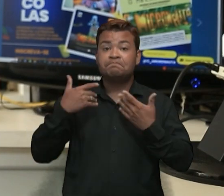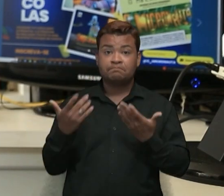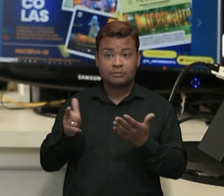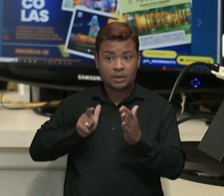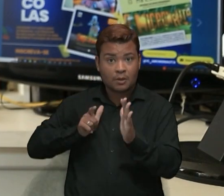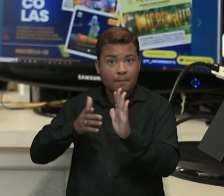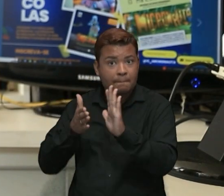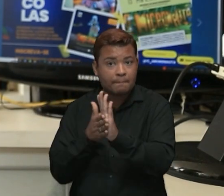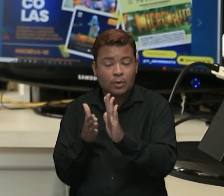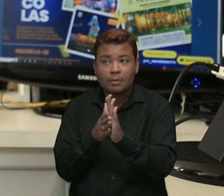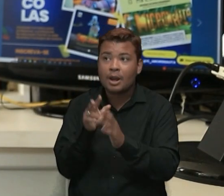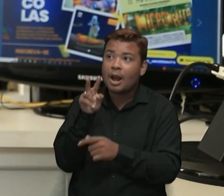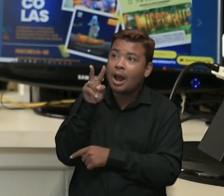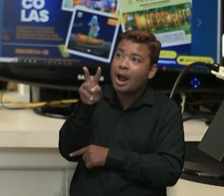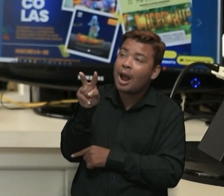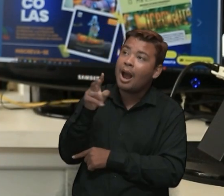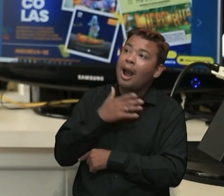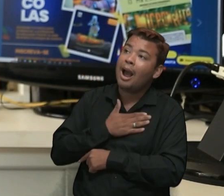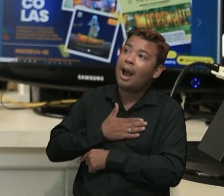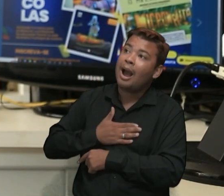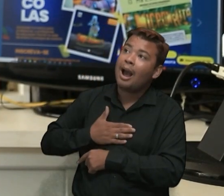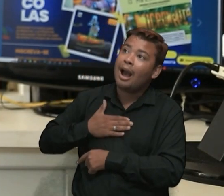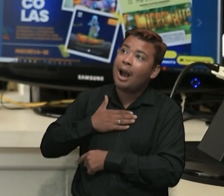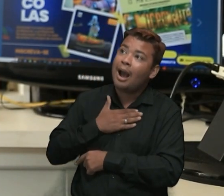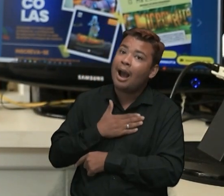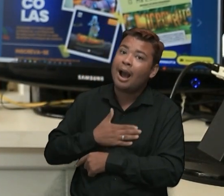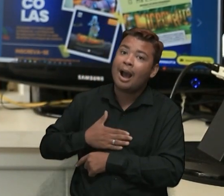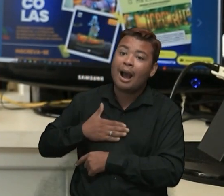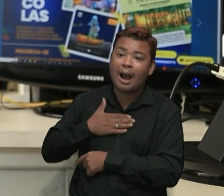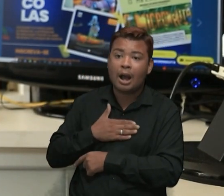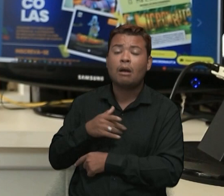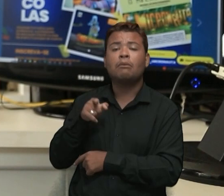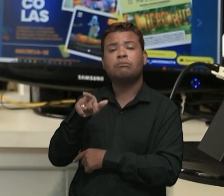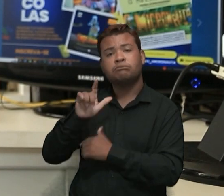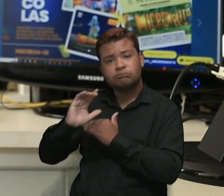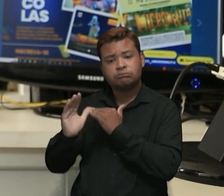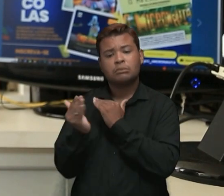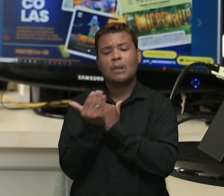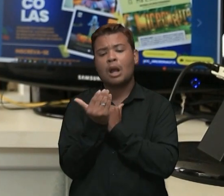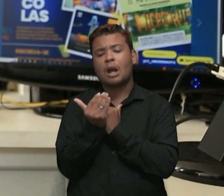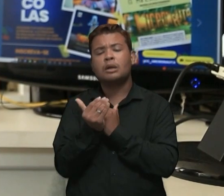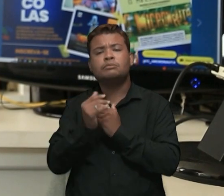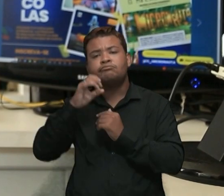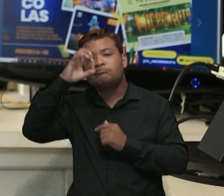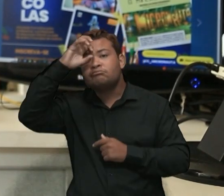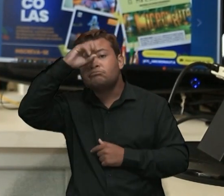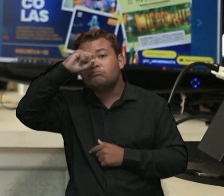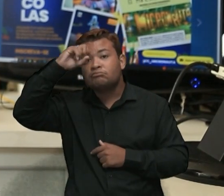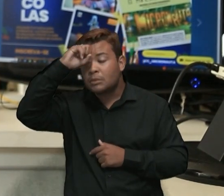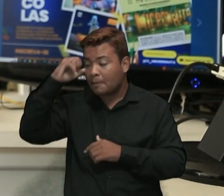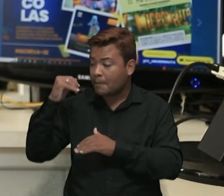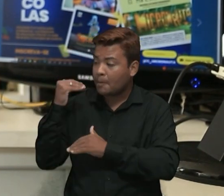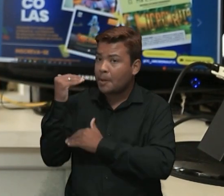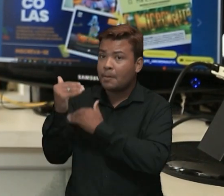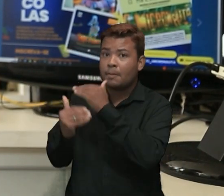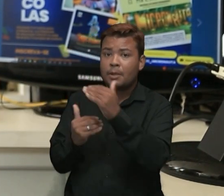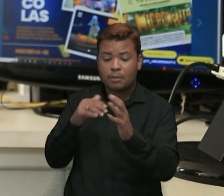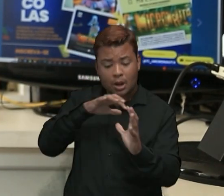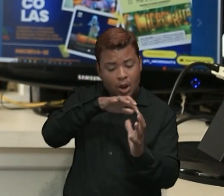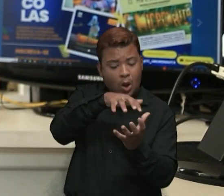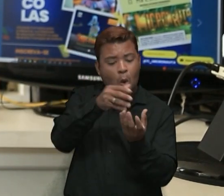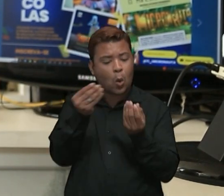entretenimento, né, que colabore com aspectos de aprendizagem, descoberta do